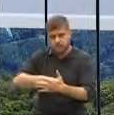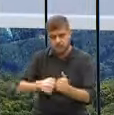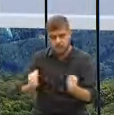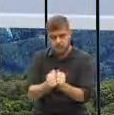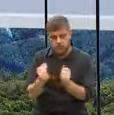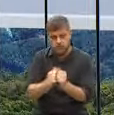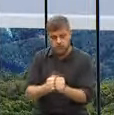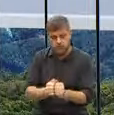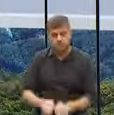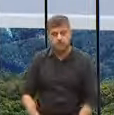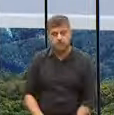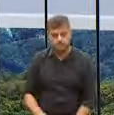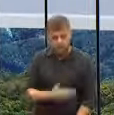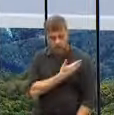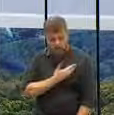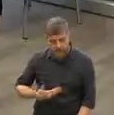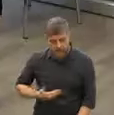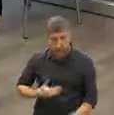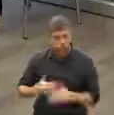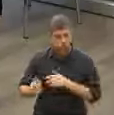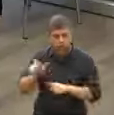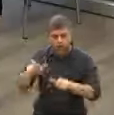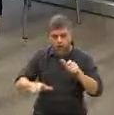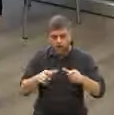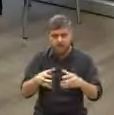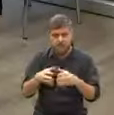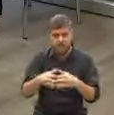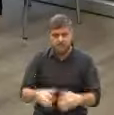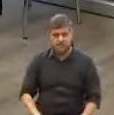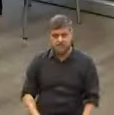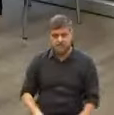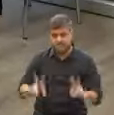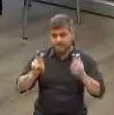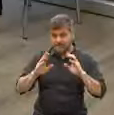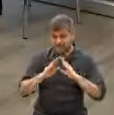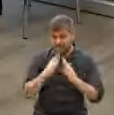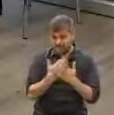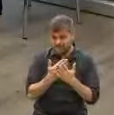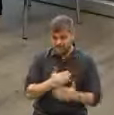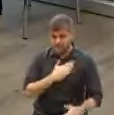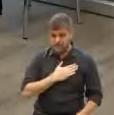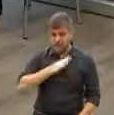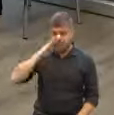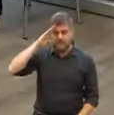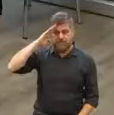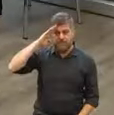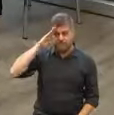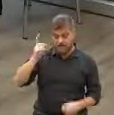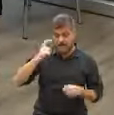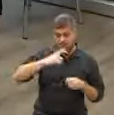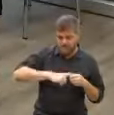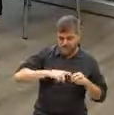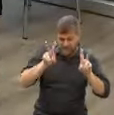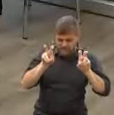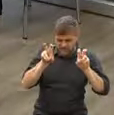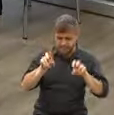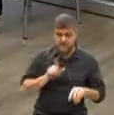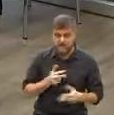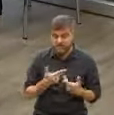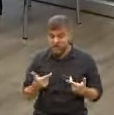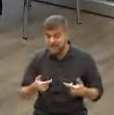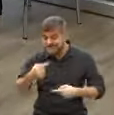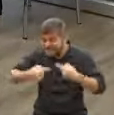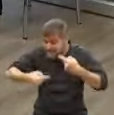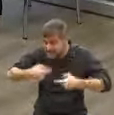ao poder público e a quem quer que seja. Essa questão da escola, voltando a cívico-militar, eu acho que ainda tem uma coisa que tem que